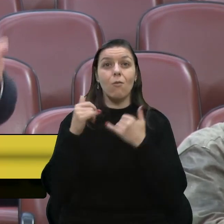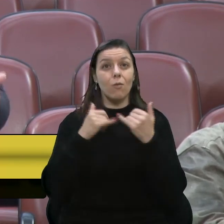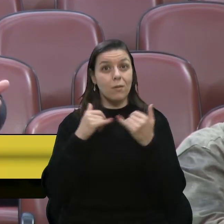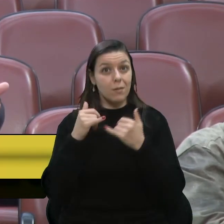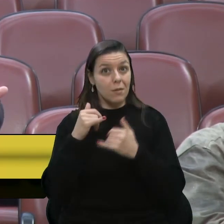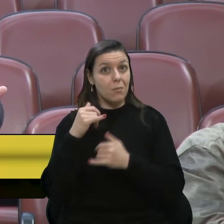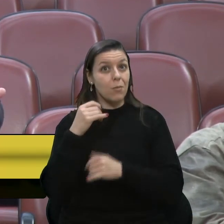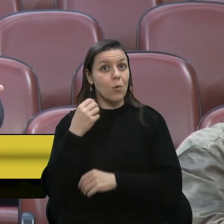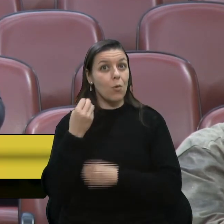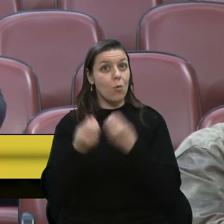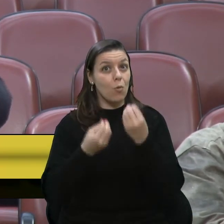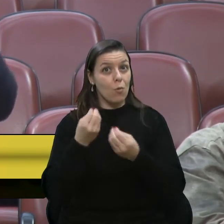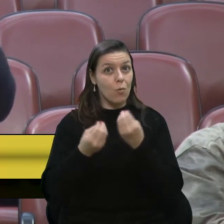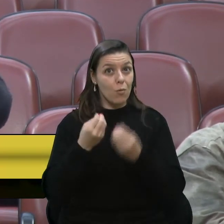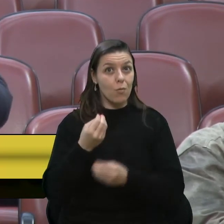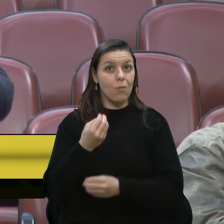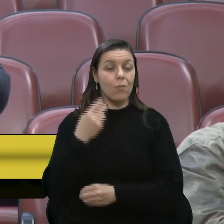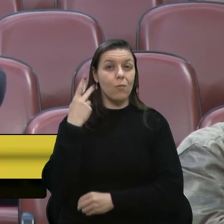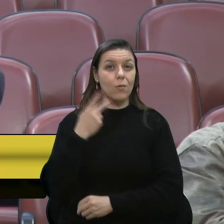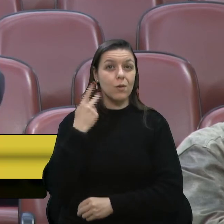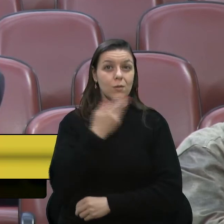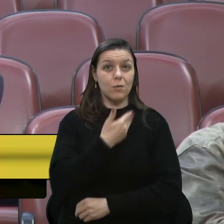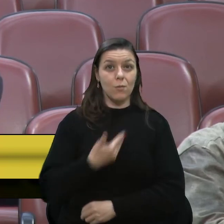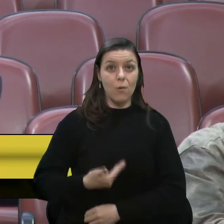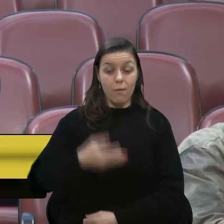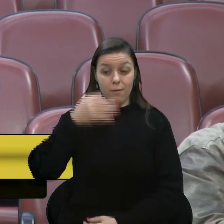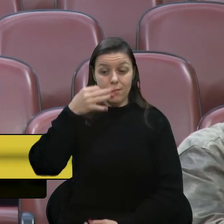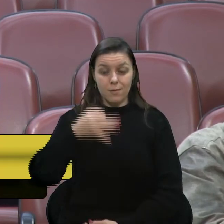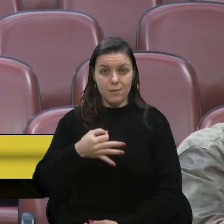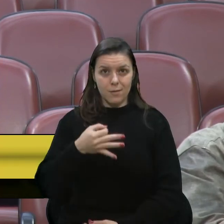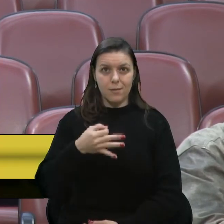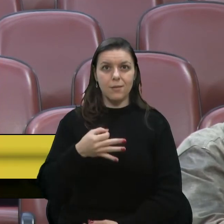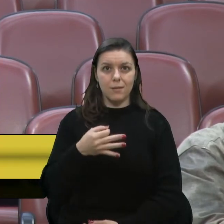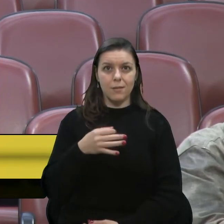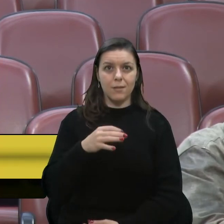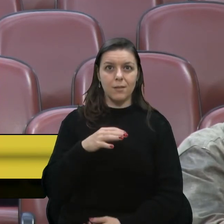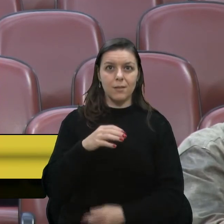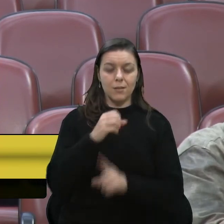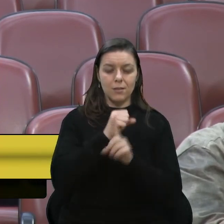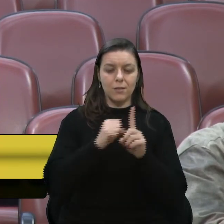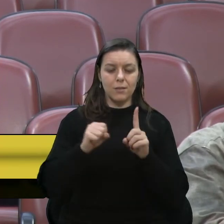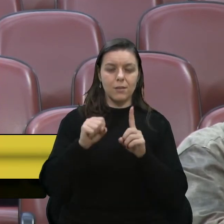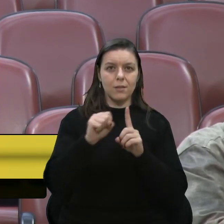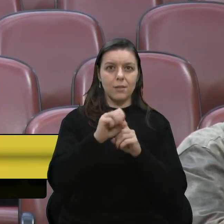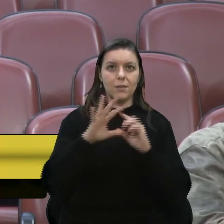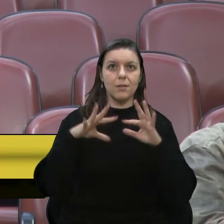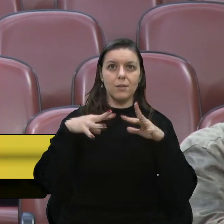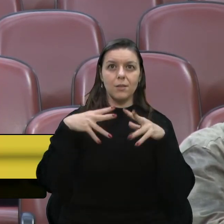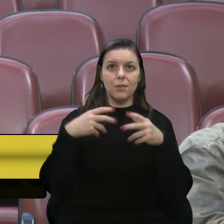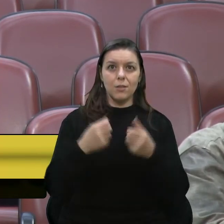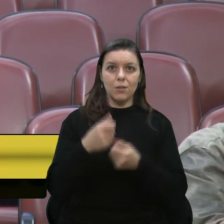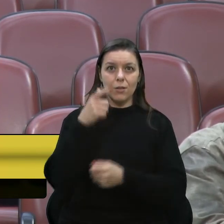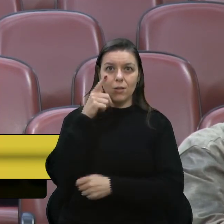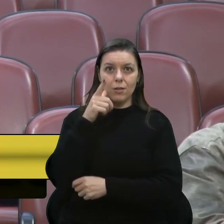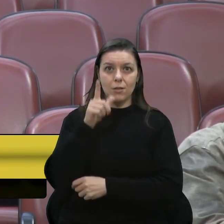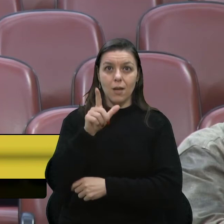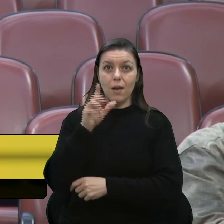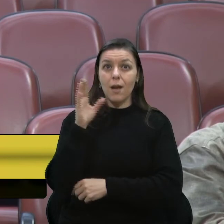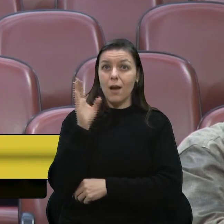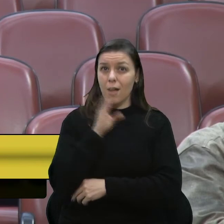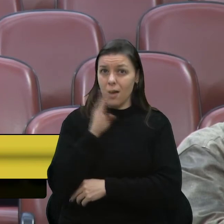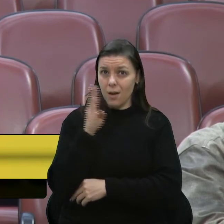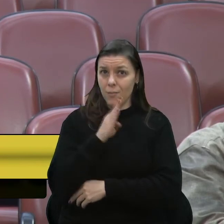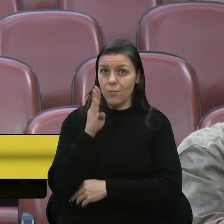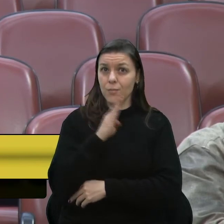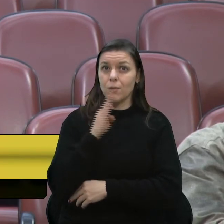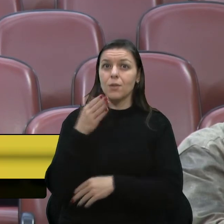política pública dá certo, né? A sociedade inteira ganha com esse resultado. Mas de forma bem rapidinha, vereadora, eu sei que é